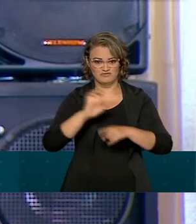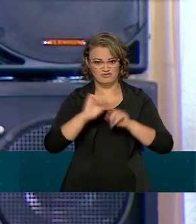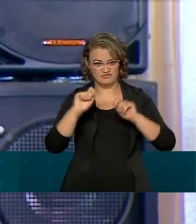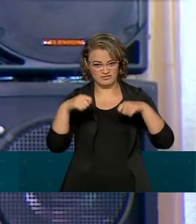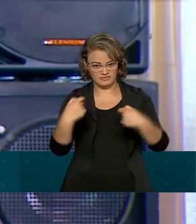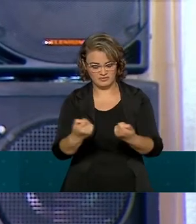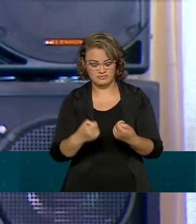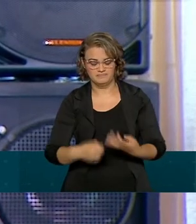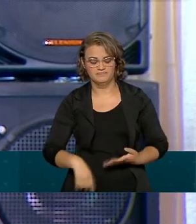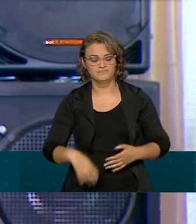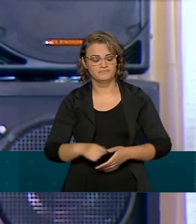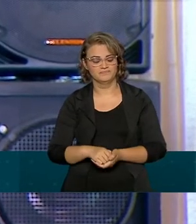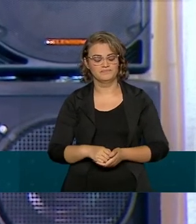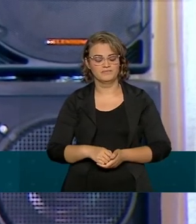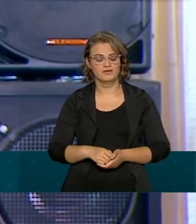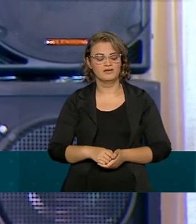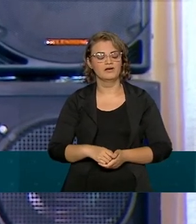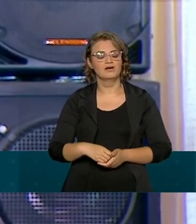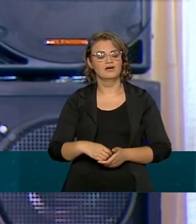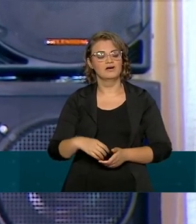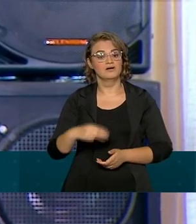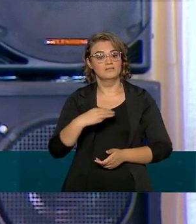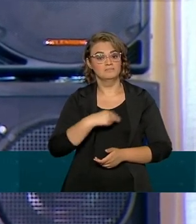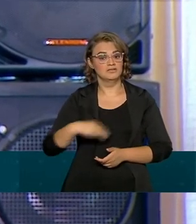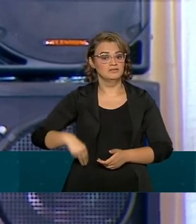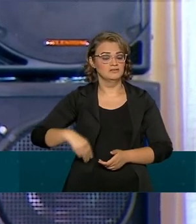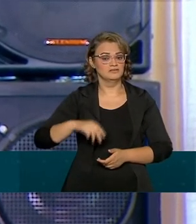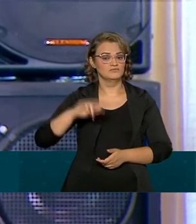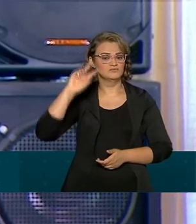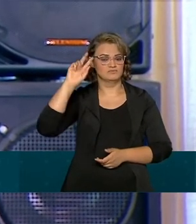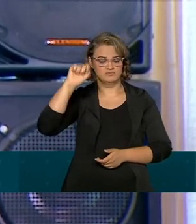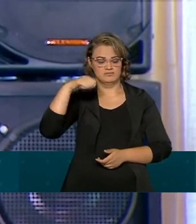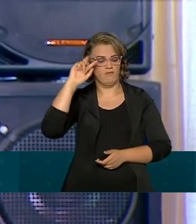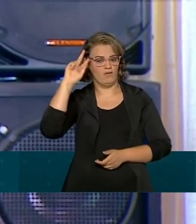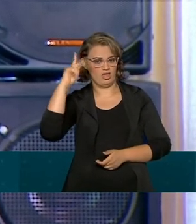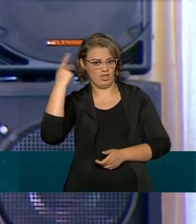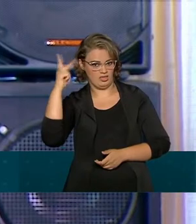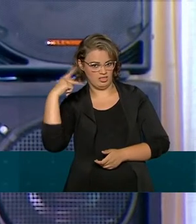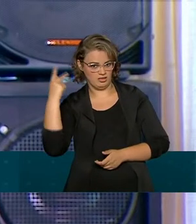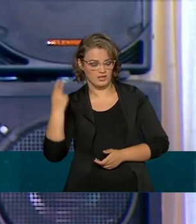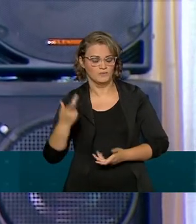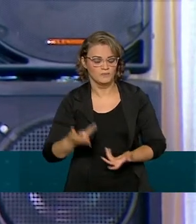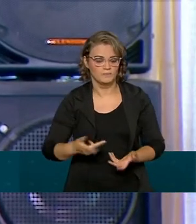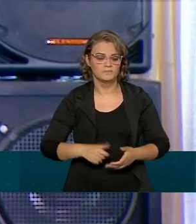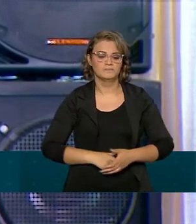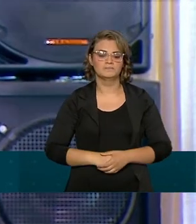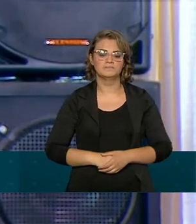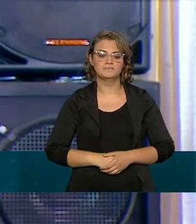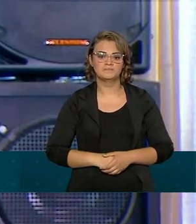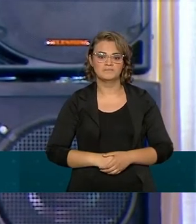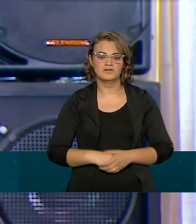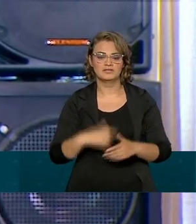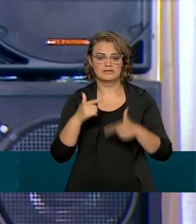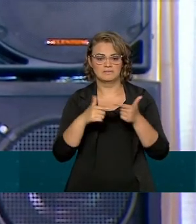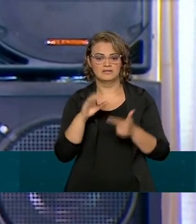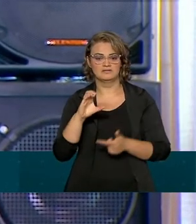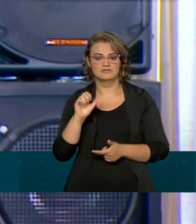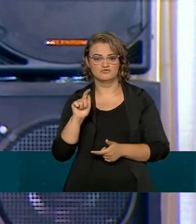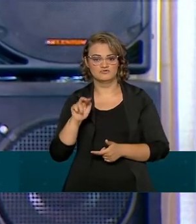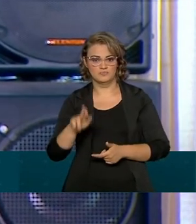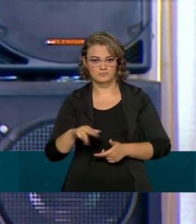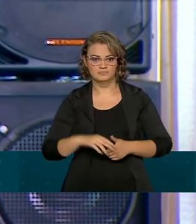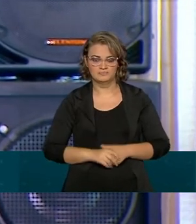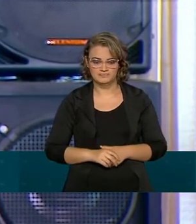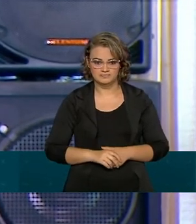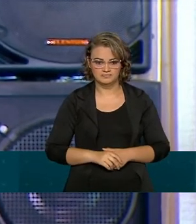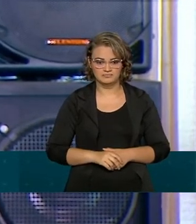General de exército Augusto Heleno Ribeiro Pereira Ministro de estado chefe do gabinete de segurança institucional da presidência da